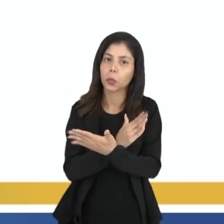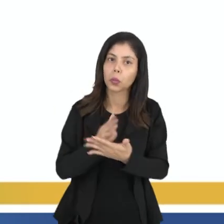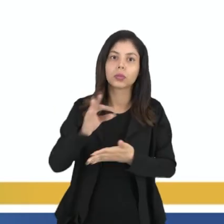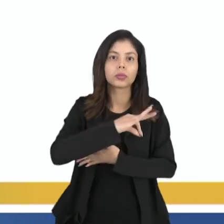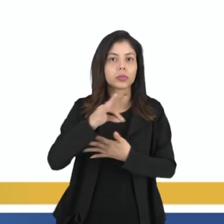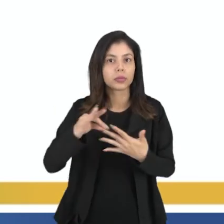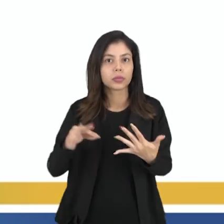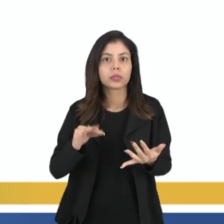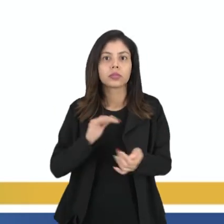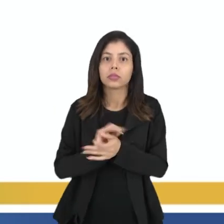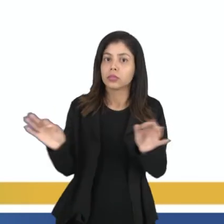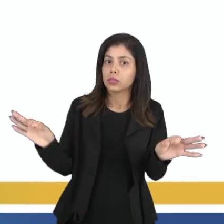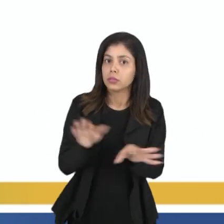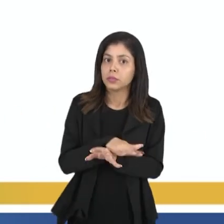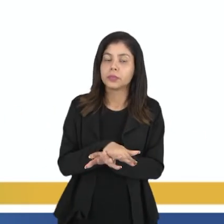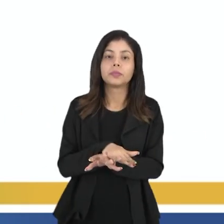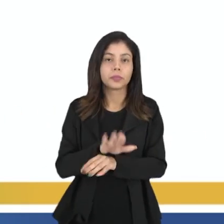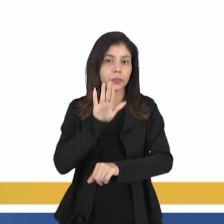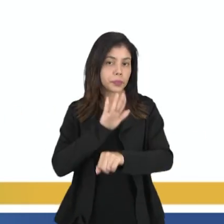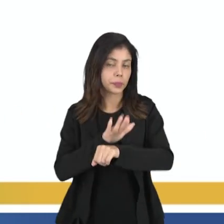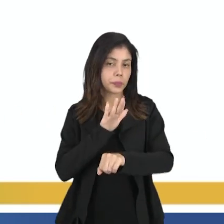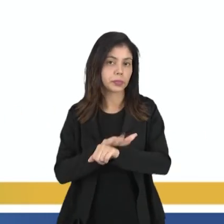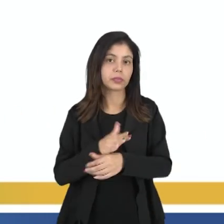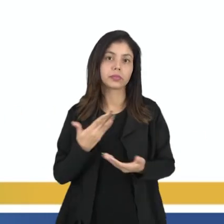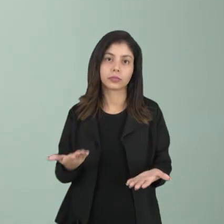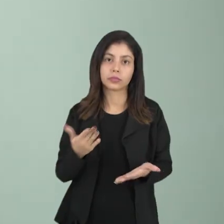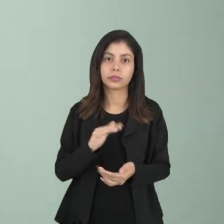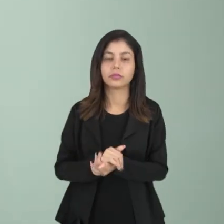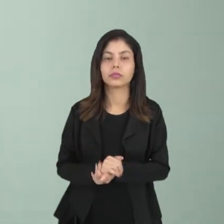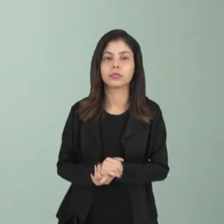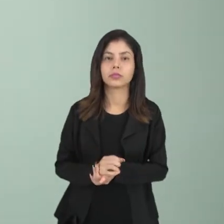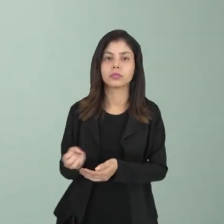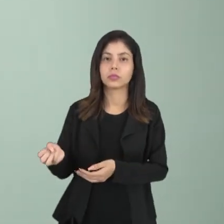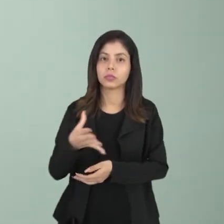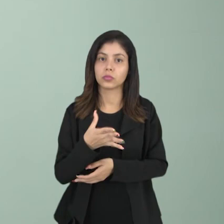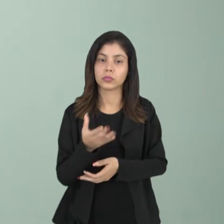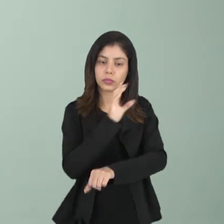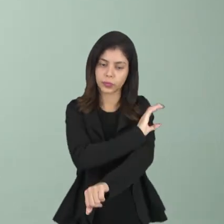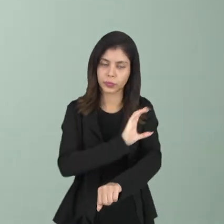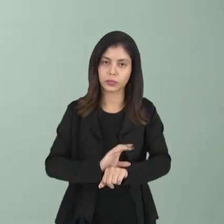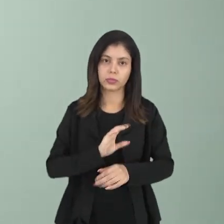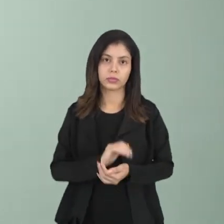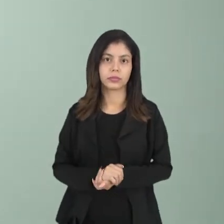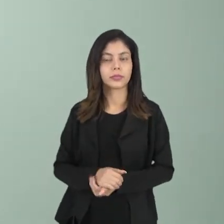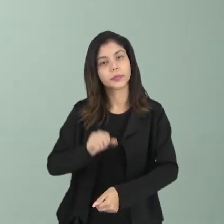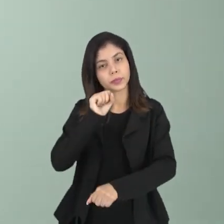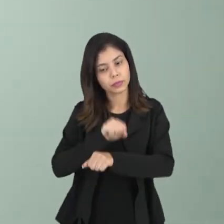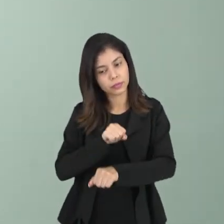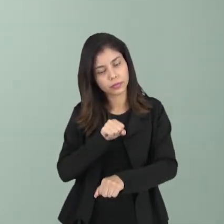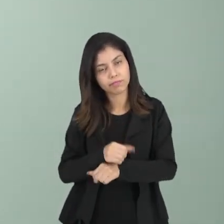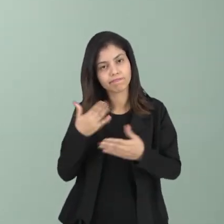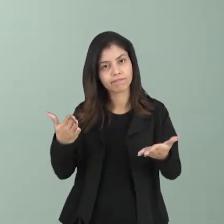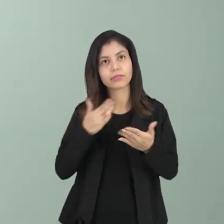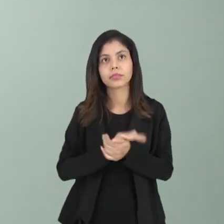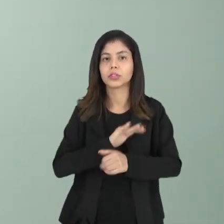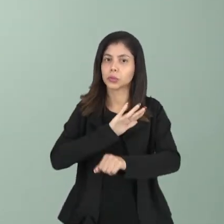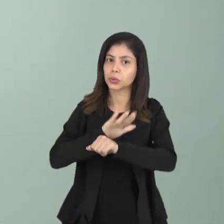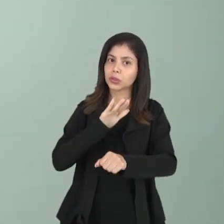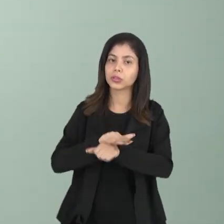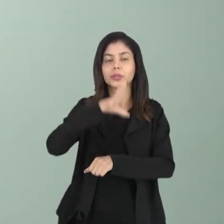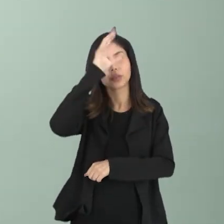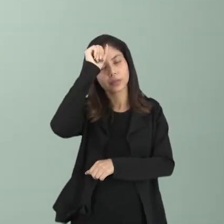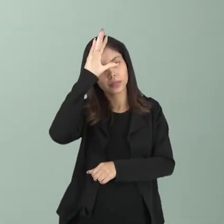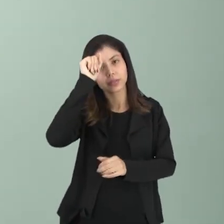alguns elementos que acabam contribuindo para formar uma determinada cultura. Espero ter contribuído com